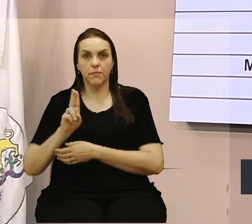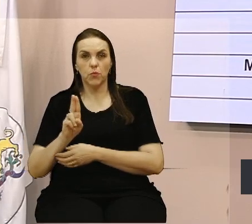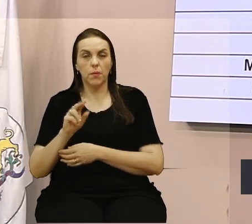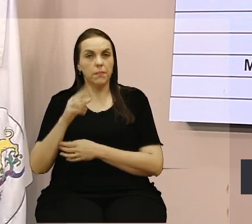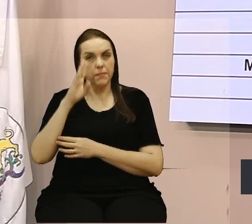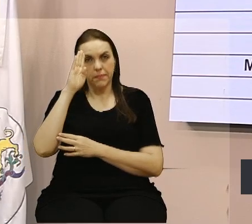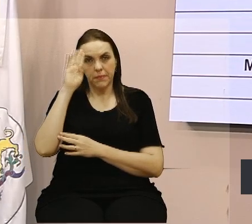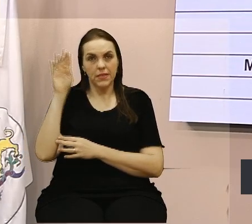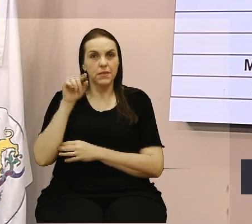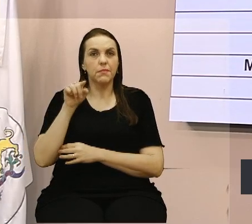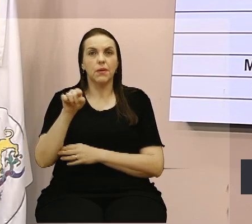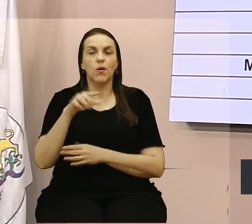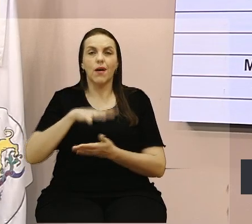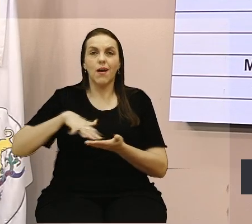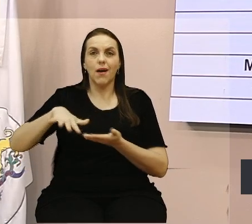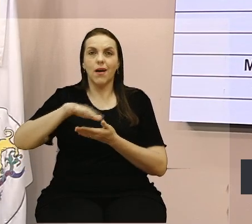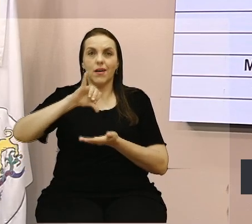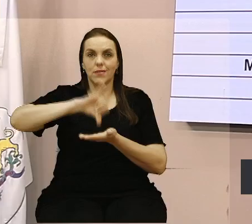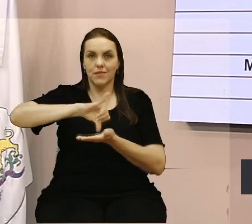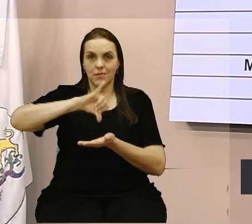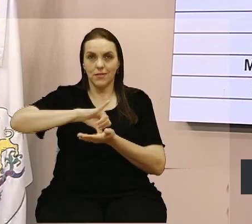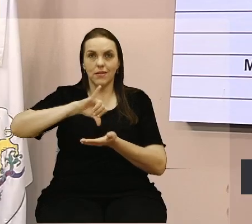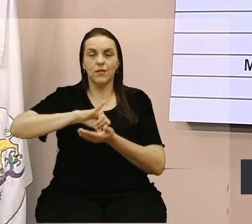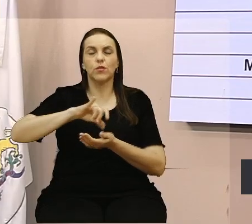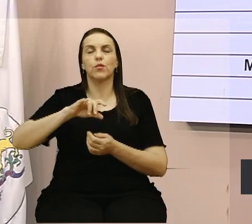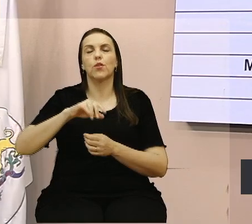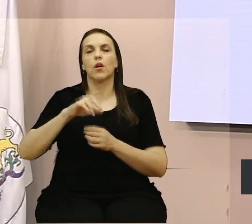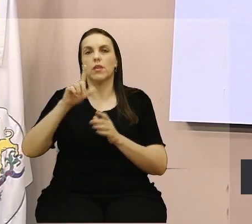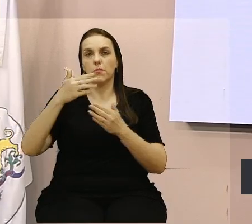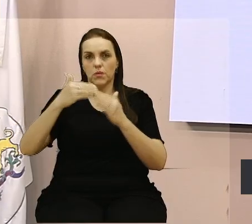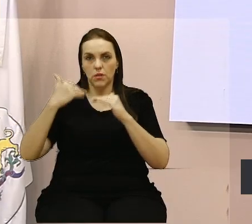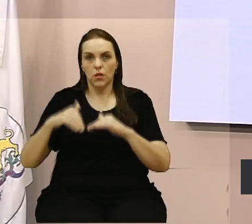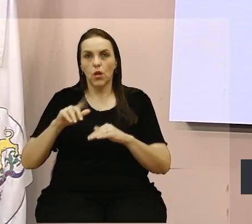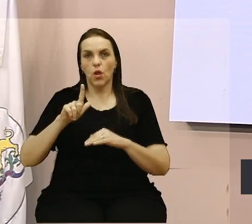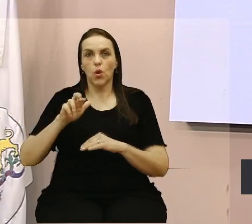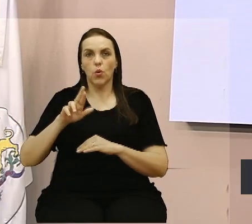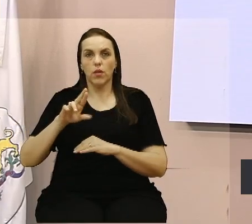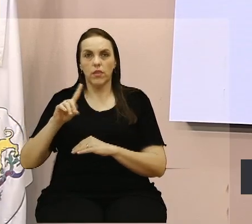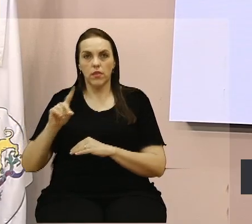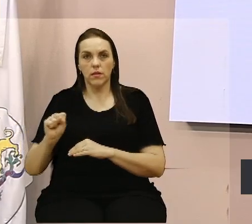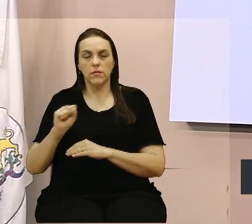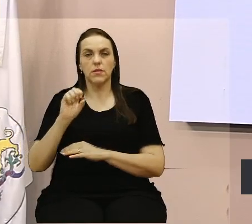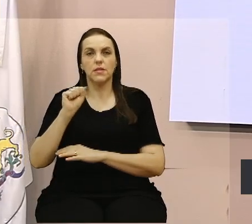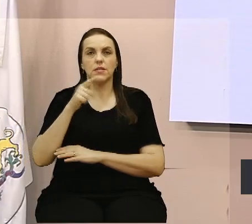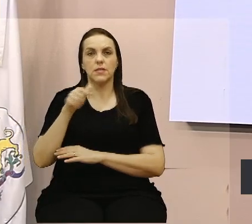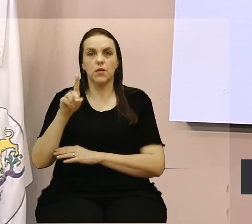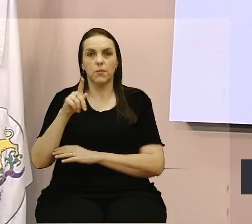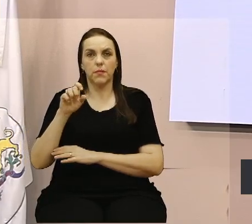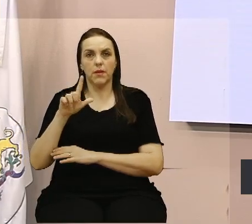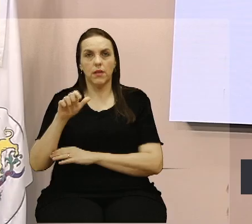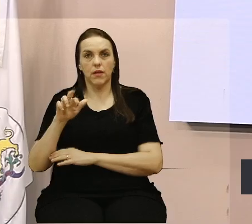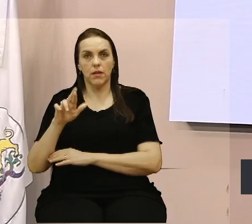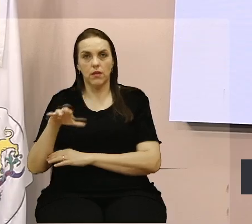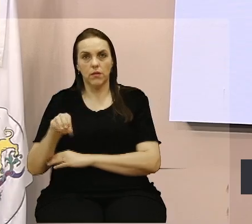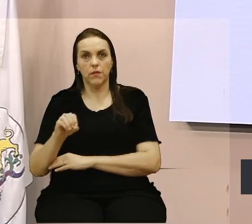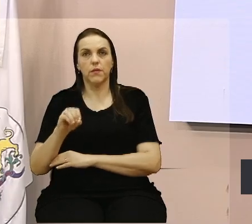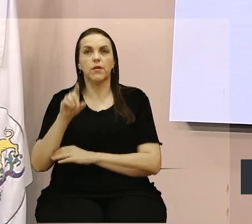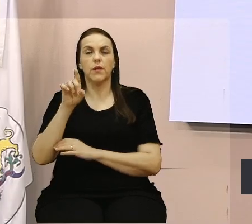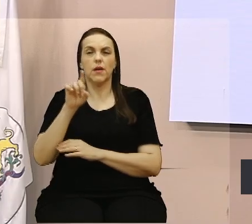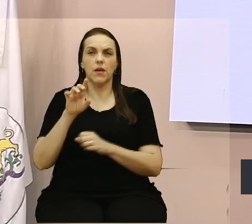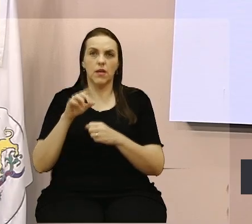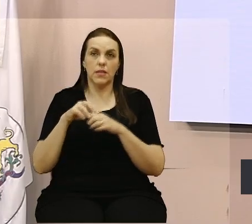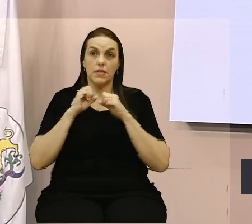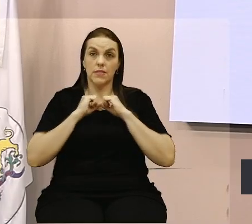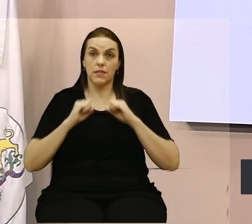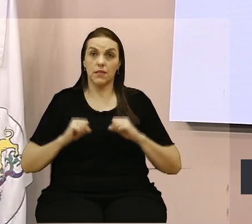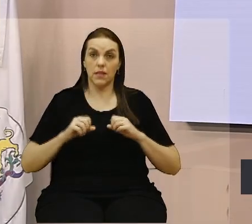continua a área central, né, depois Lourdes, São Pelegrino. E aqui, a Secretaria dos